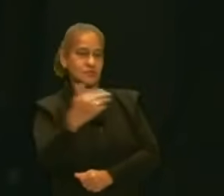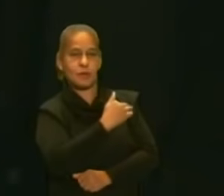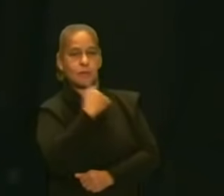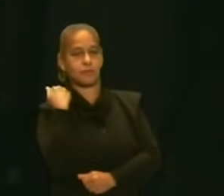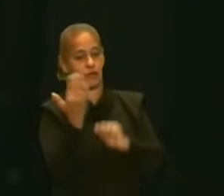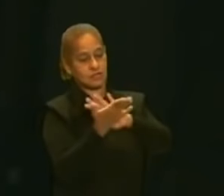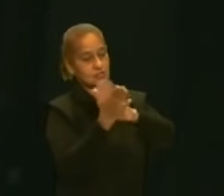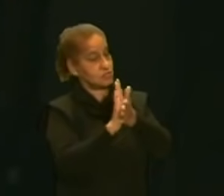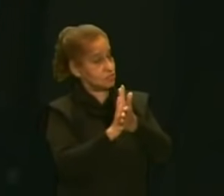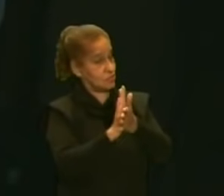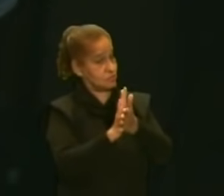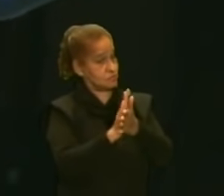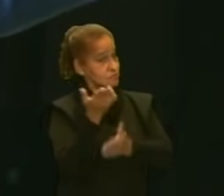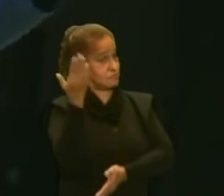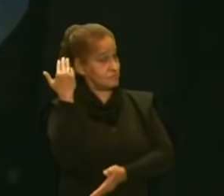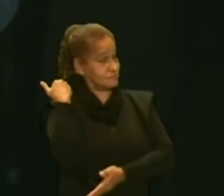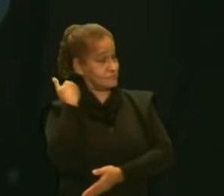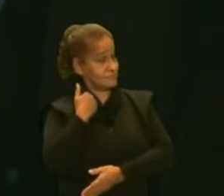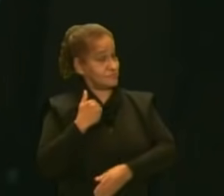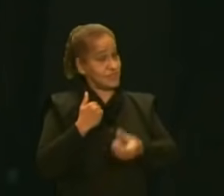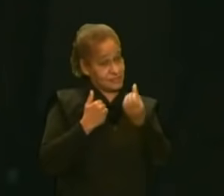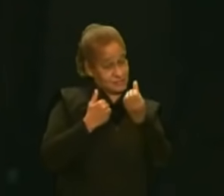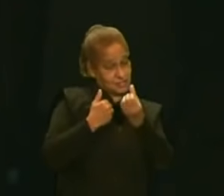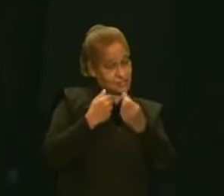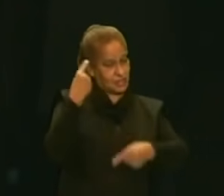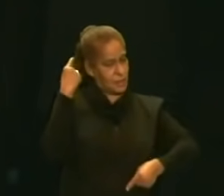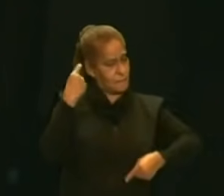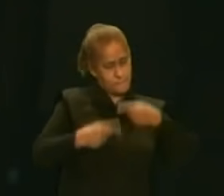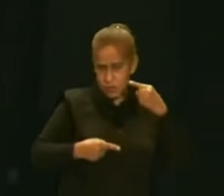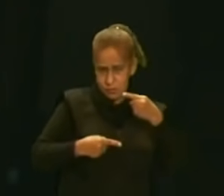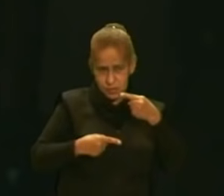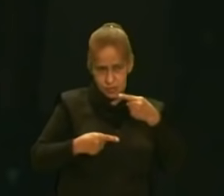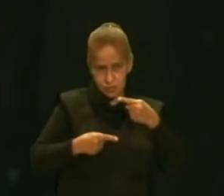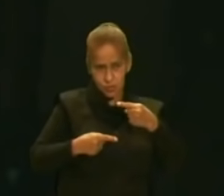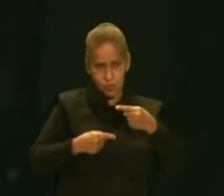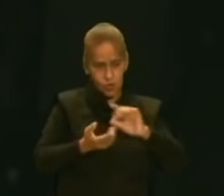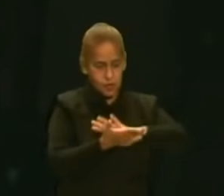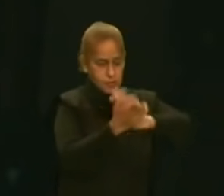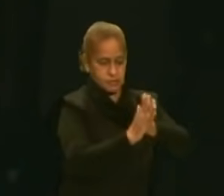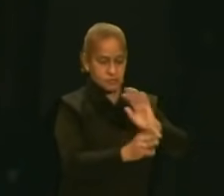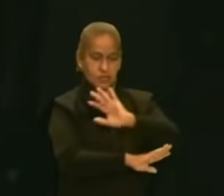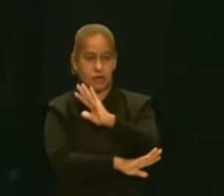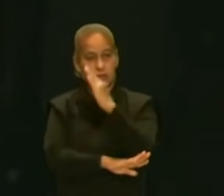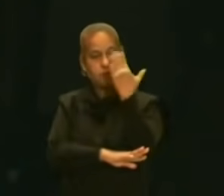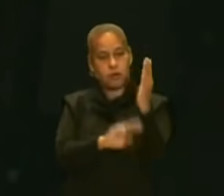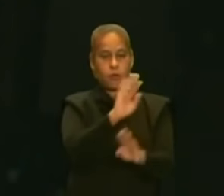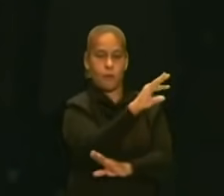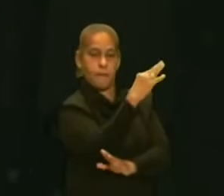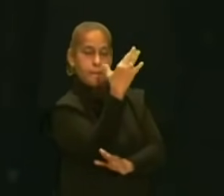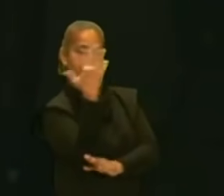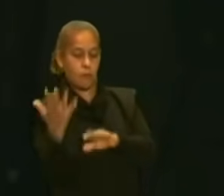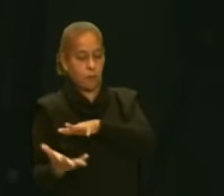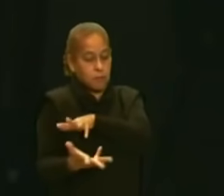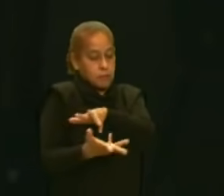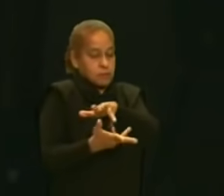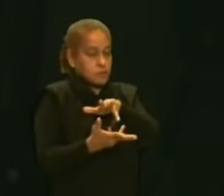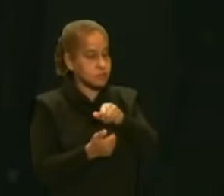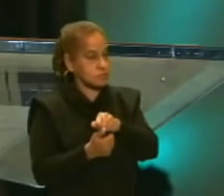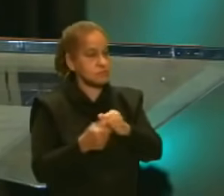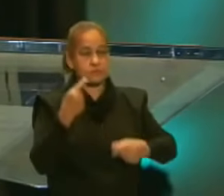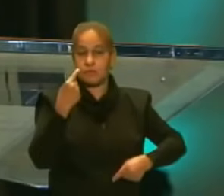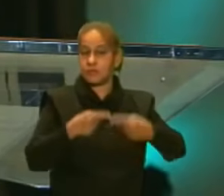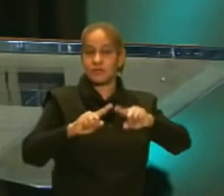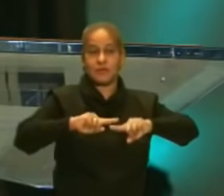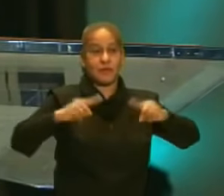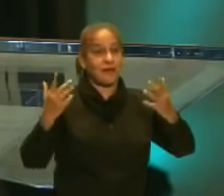de destruir a relva, de destruir, enfim, as coisas da terra. Mas essa aqui